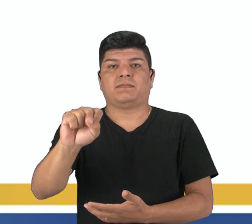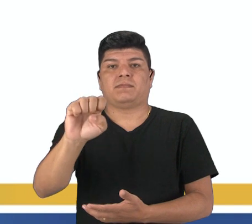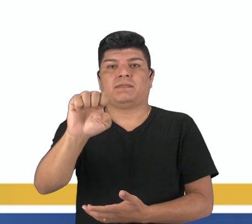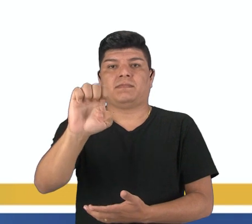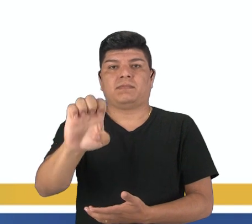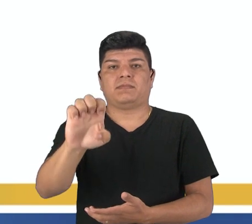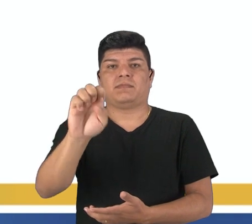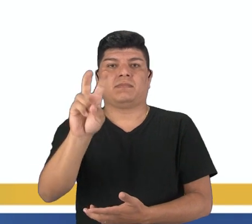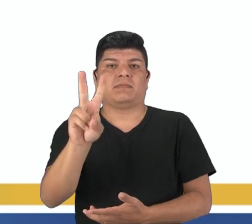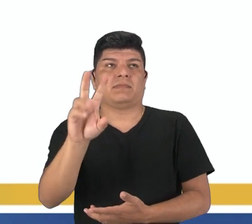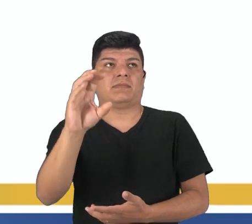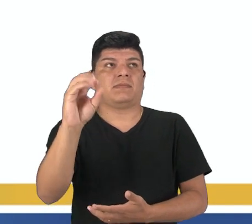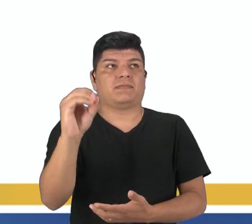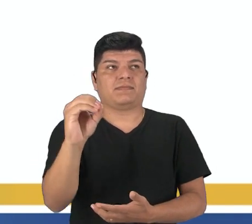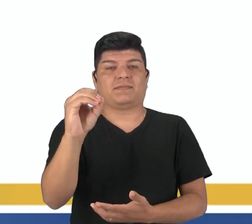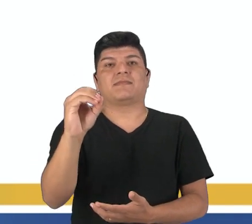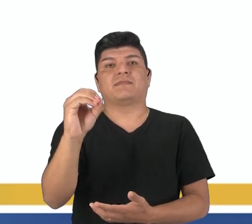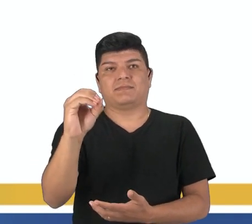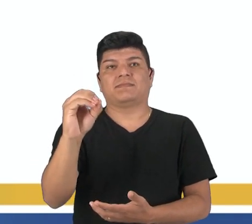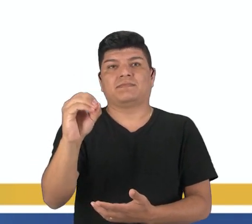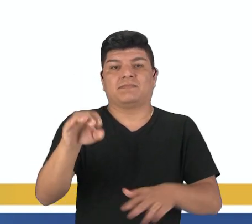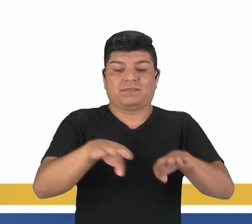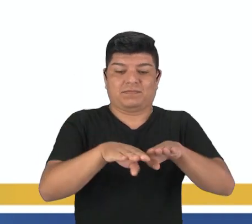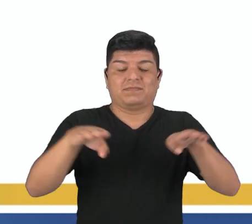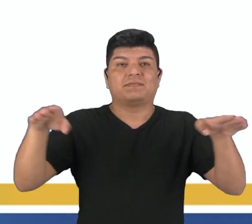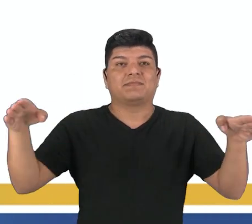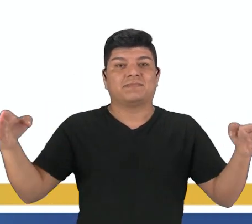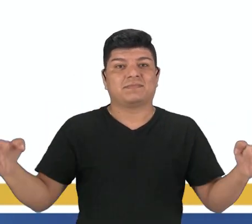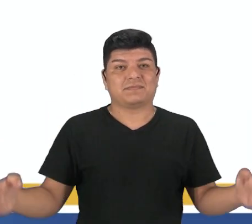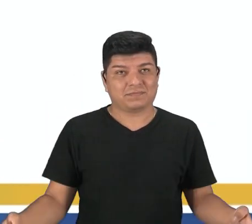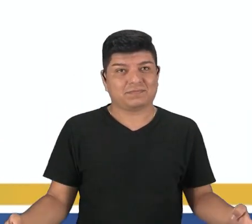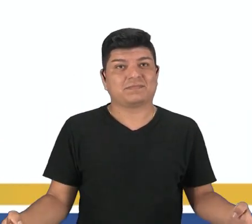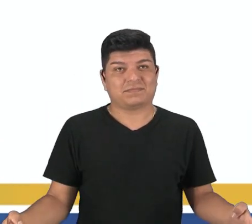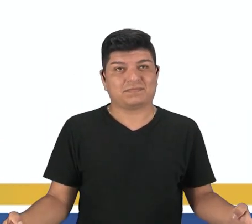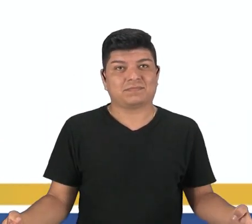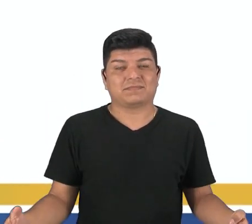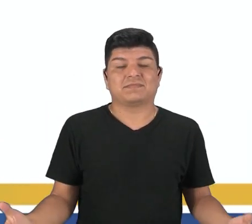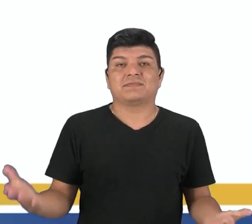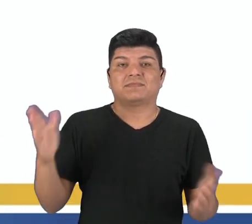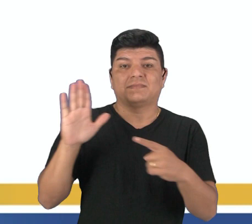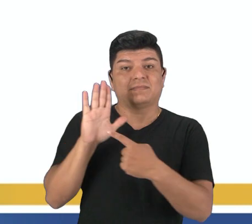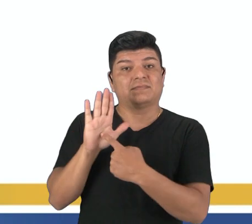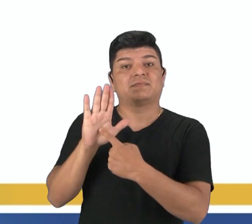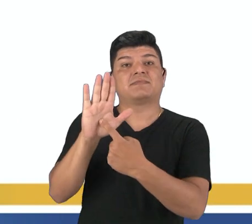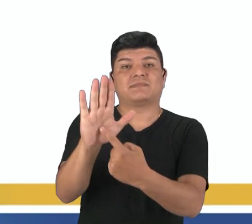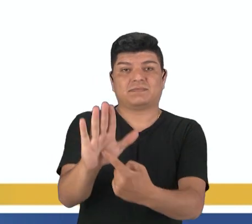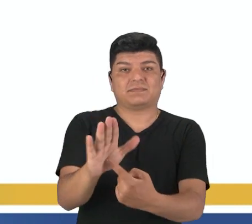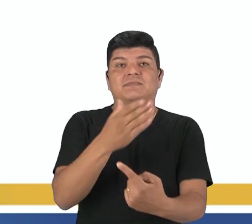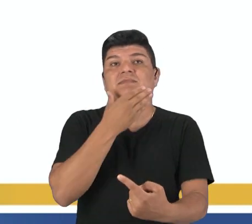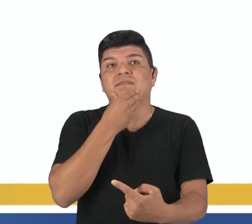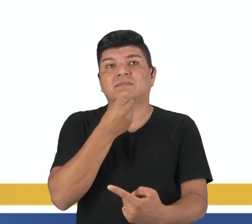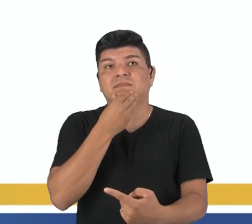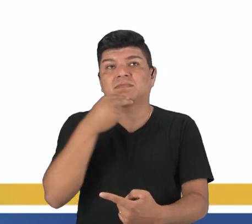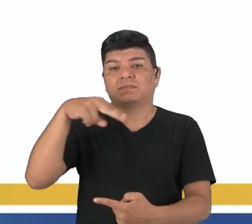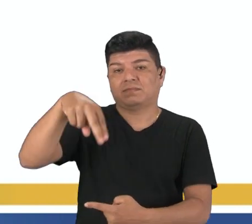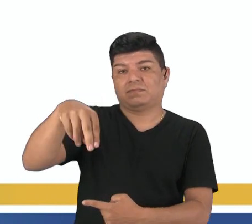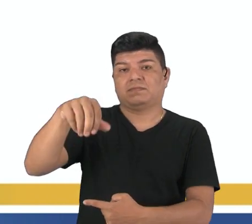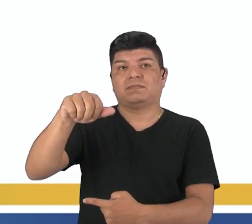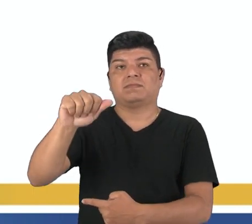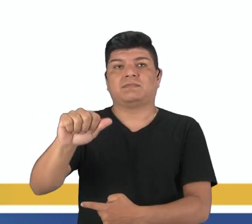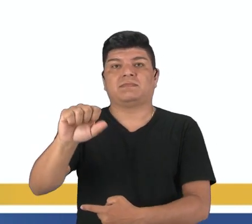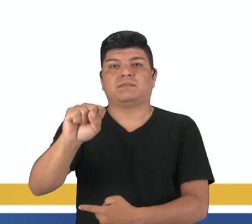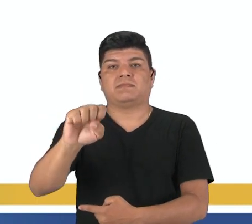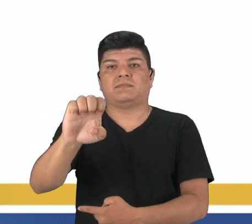observando os elementos em cima das mesas. E essa obra, essa exposição, né, com esse nome Navesso, significa